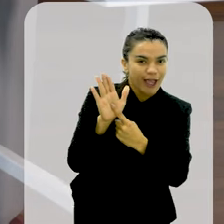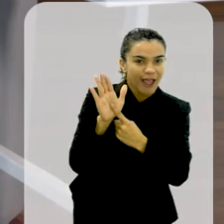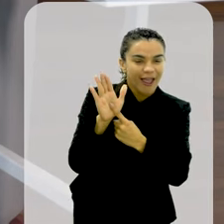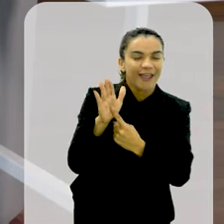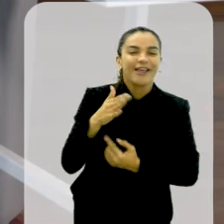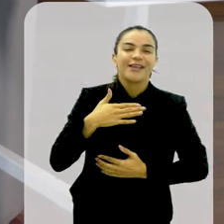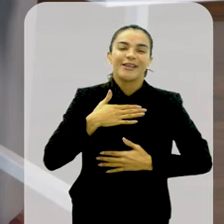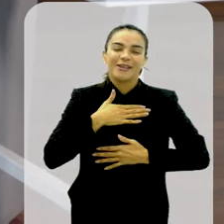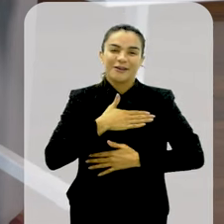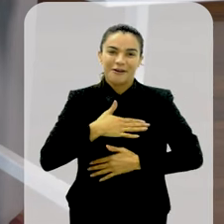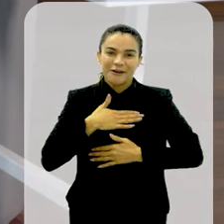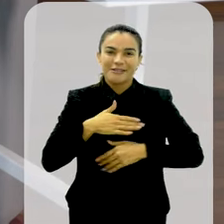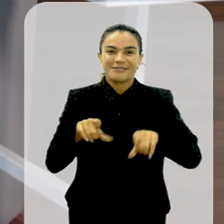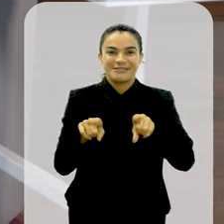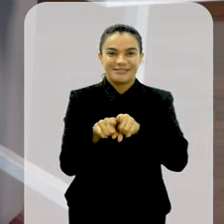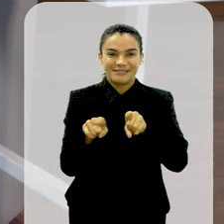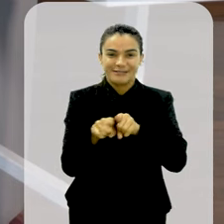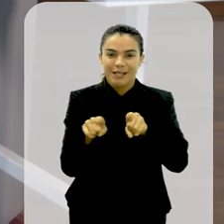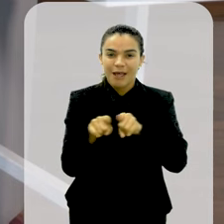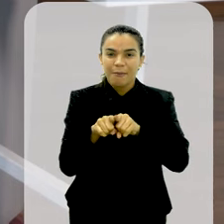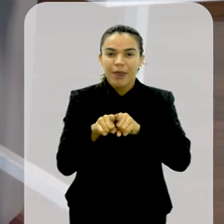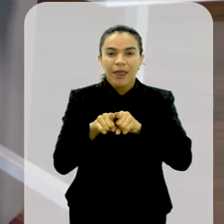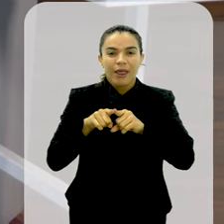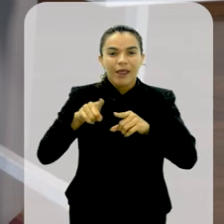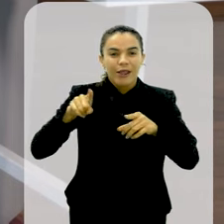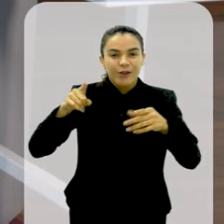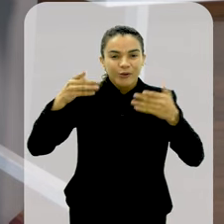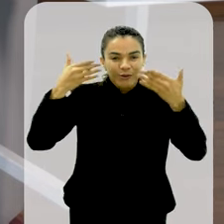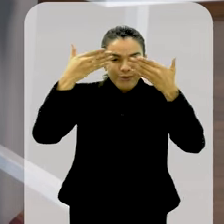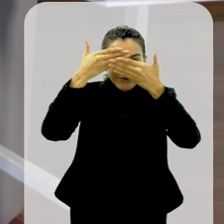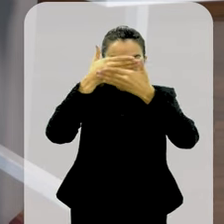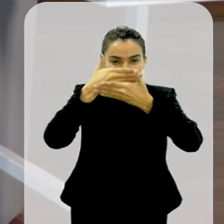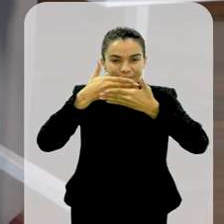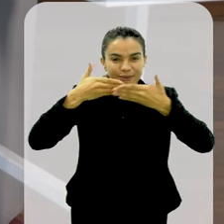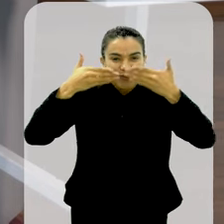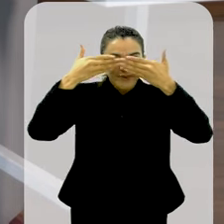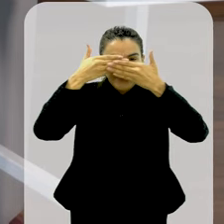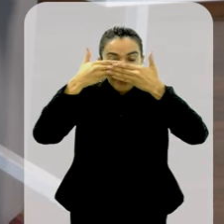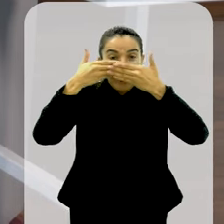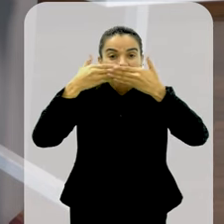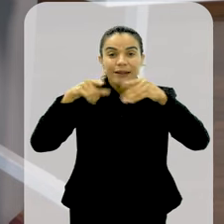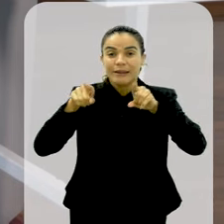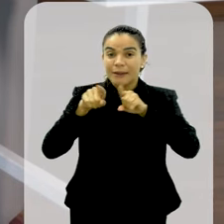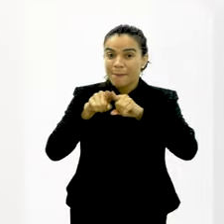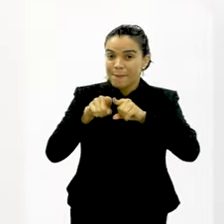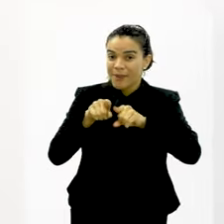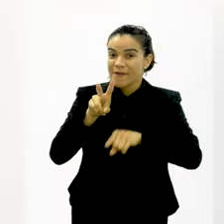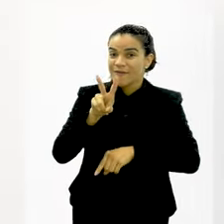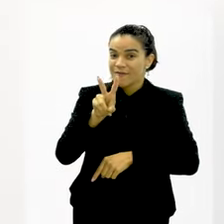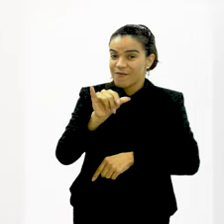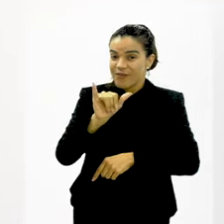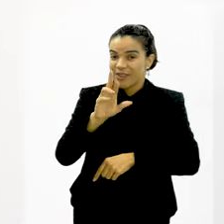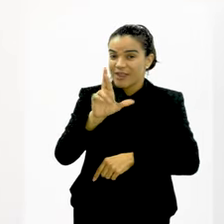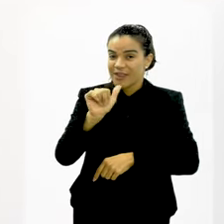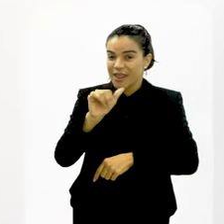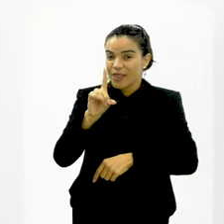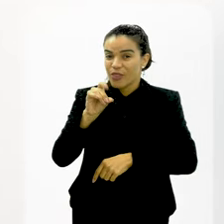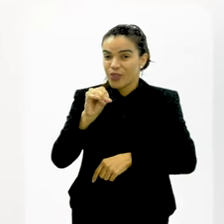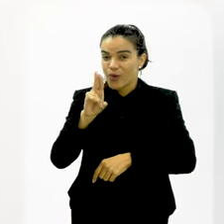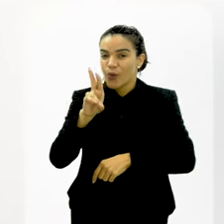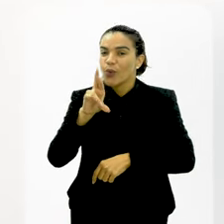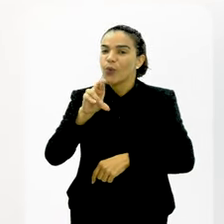esses temas. E gosto muito da coisa mística, né? Desse lado místico, que a Viradouro também tem.